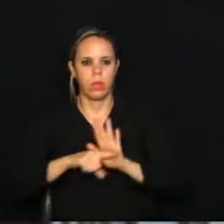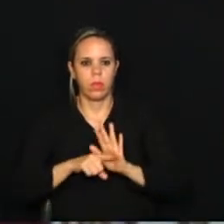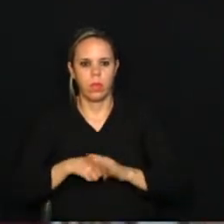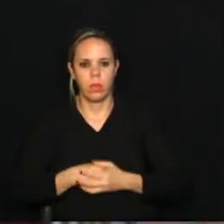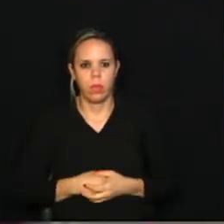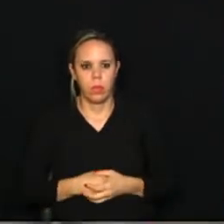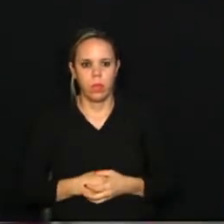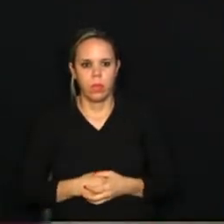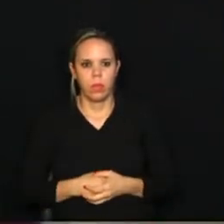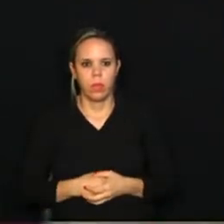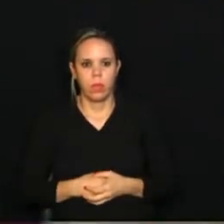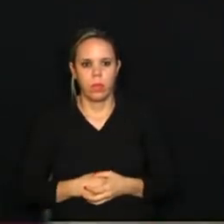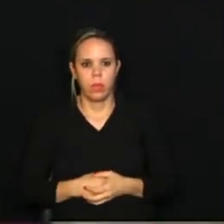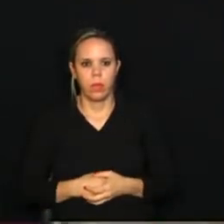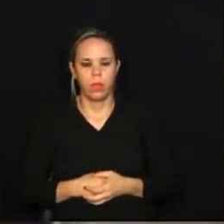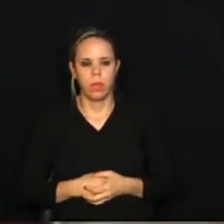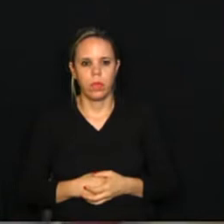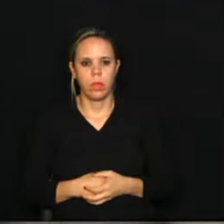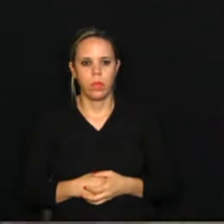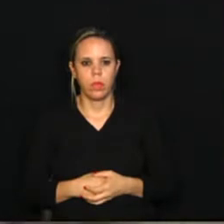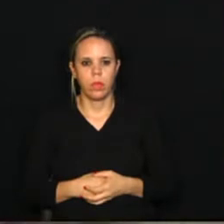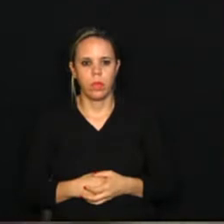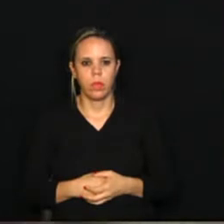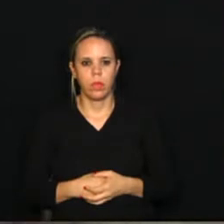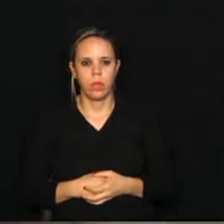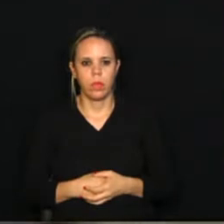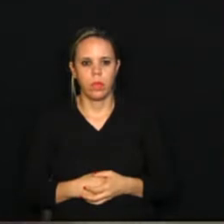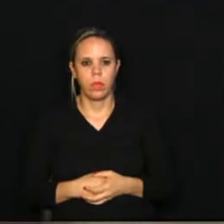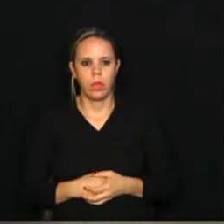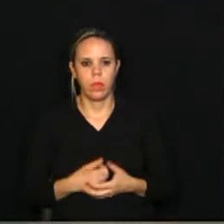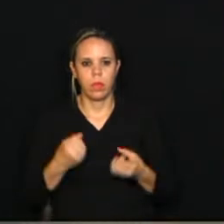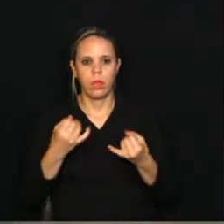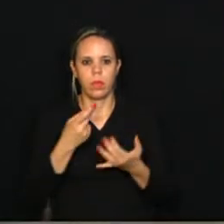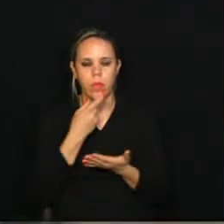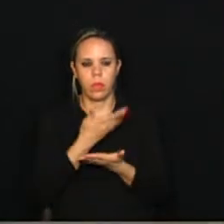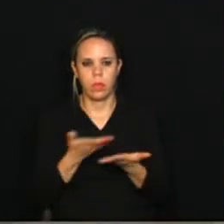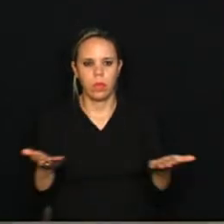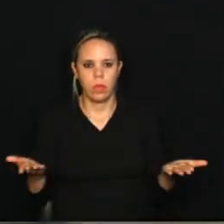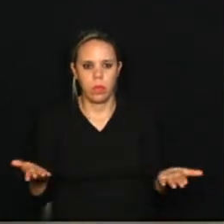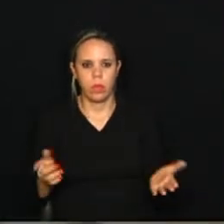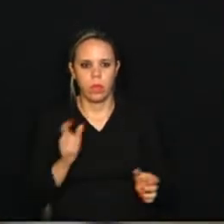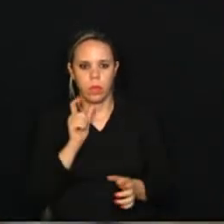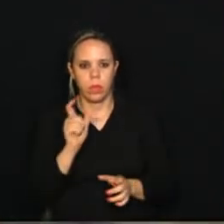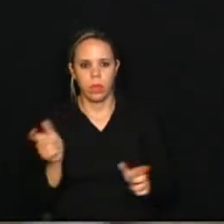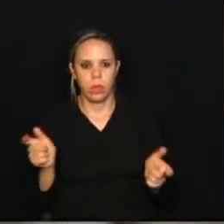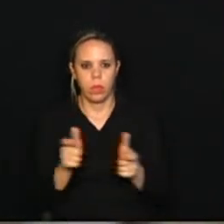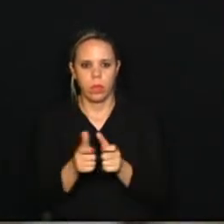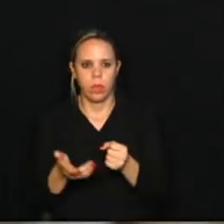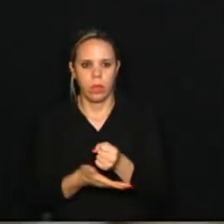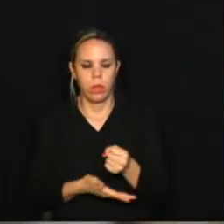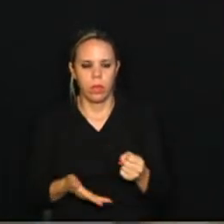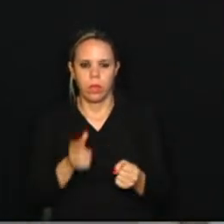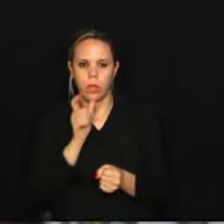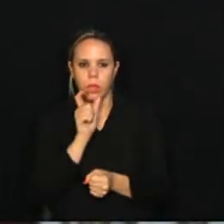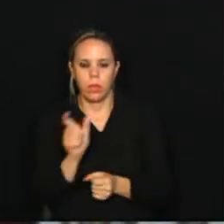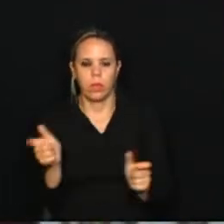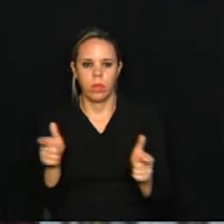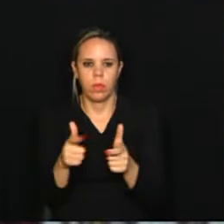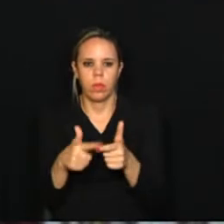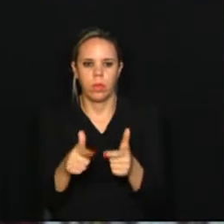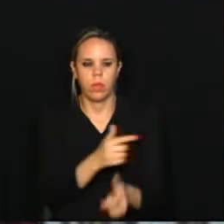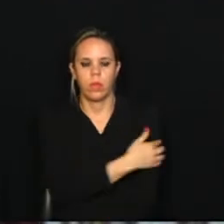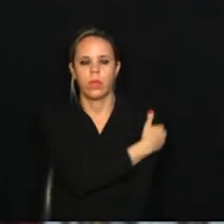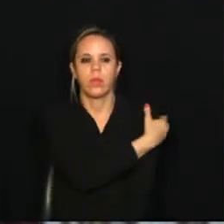né? E eu colocaria ênfase na palavra minimizar.